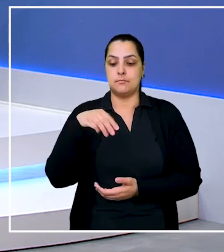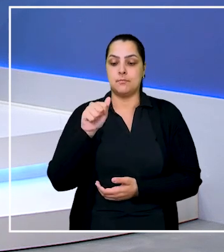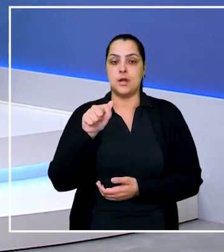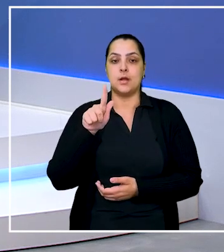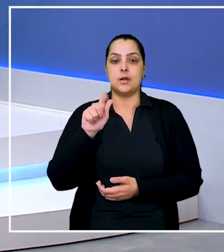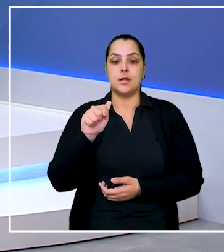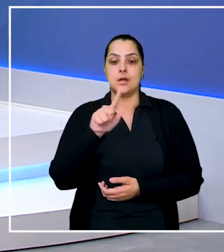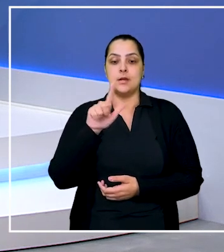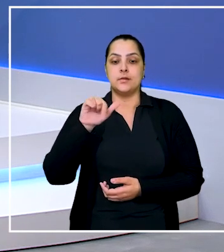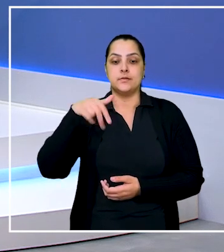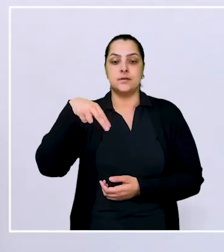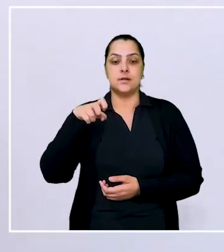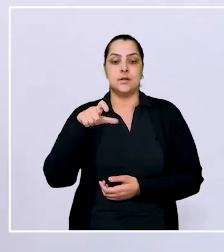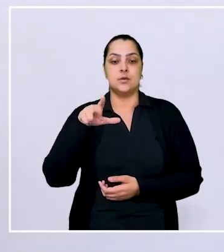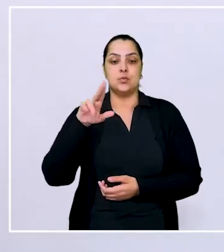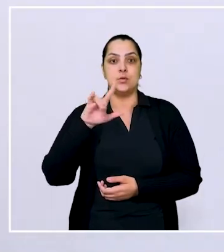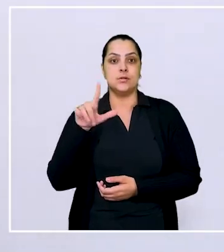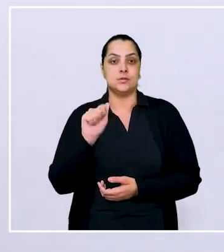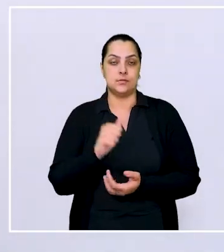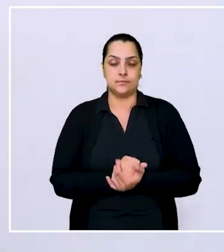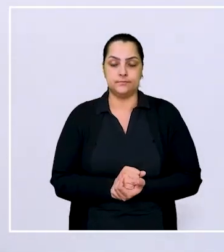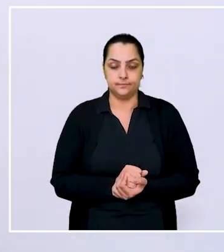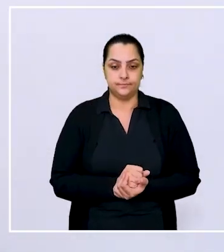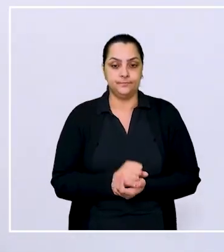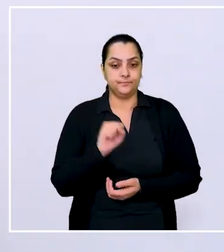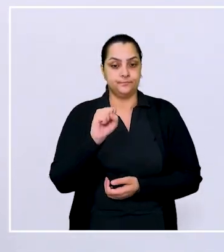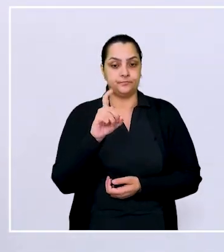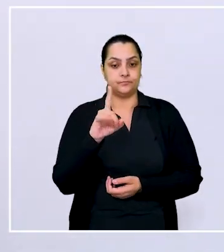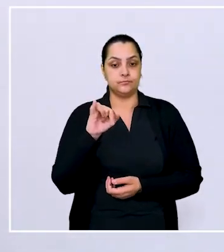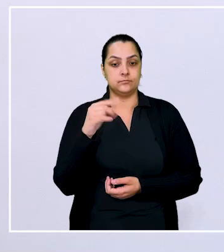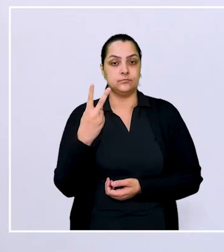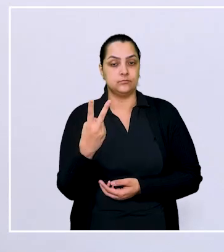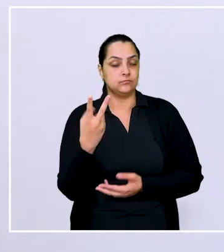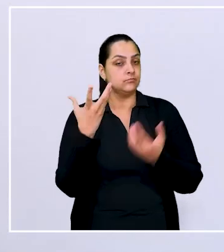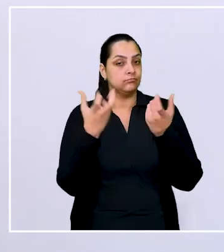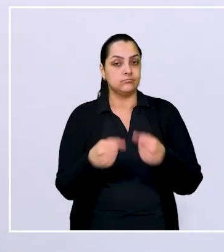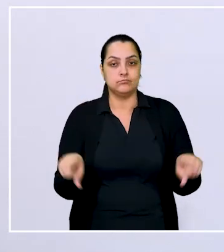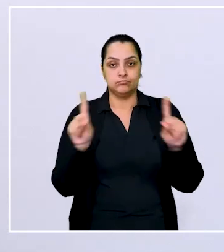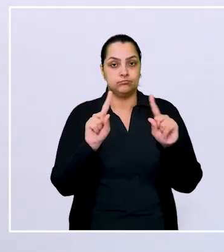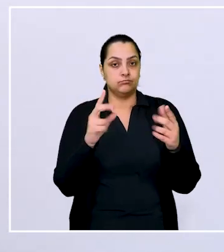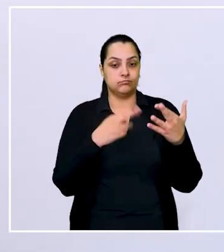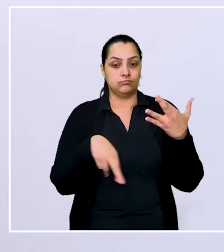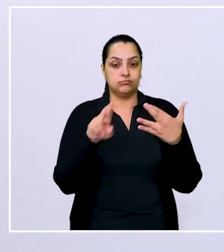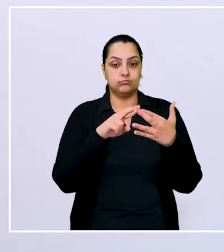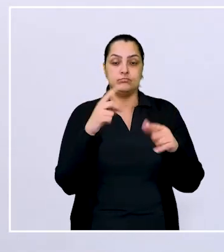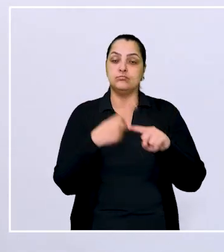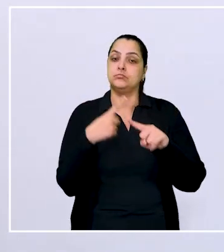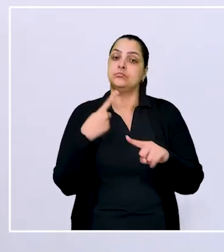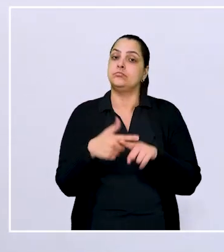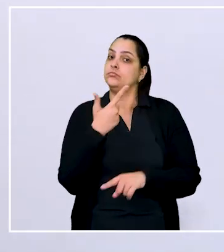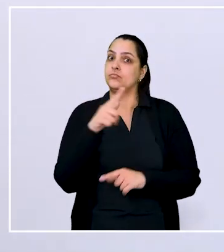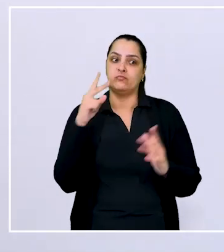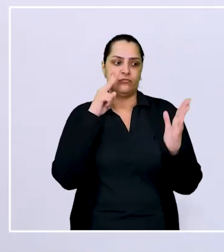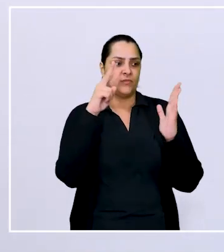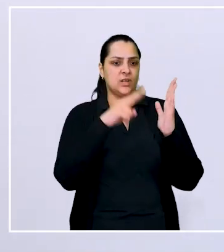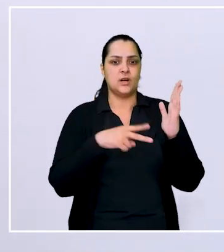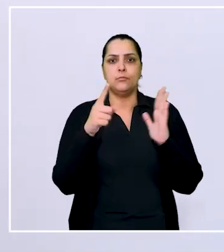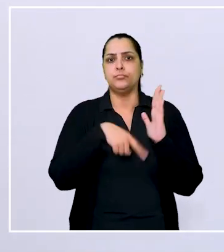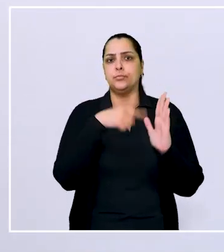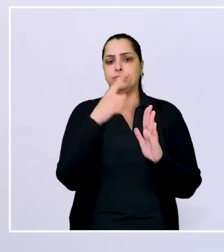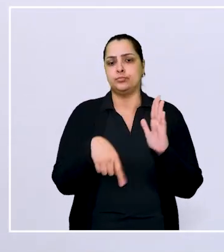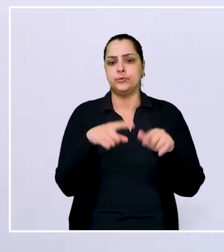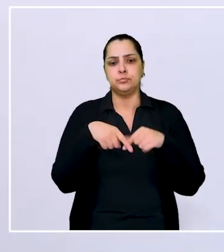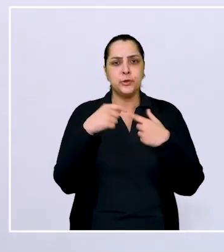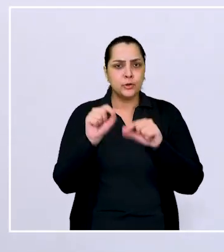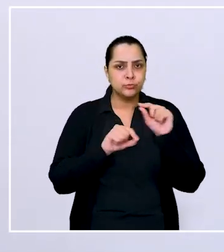com a Magazine Luiza. A seção 2 de dissídios individuais rejeitou o recurso do trabalhador, já que não há previsão legal